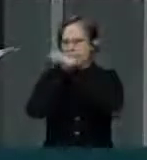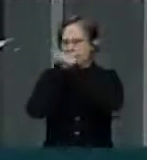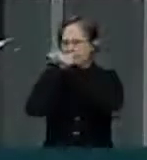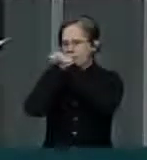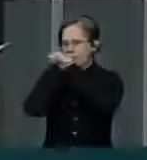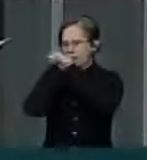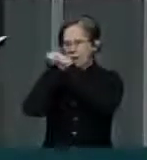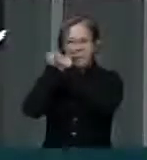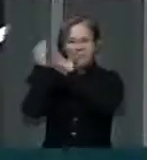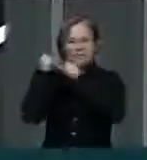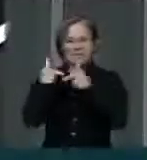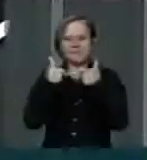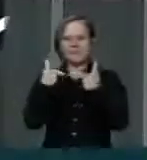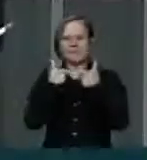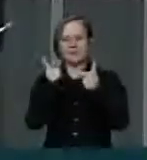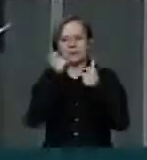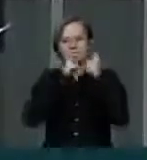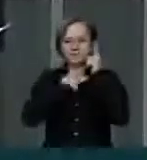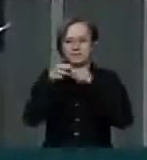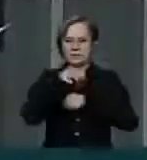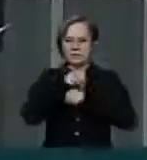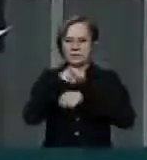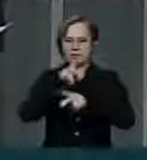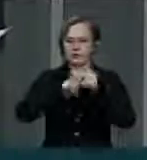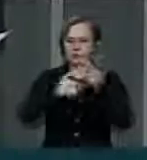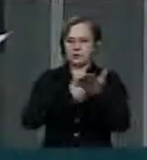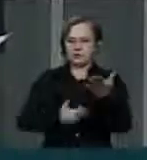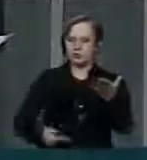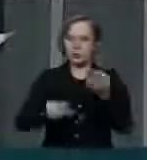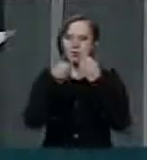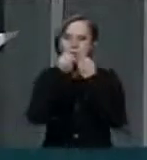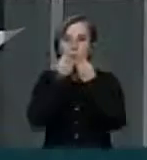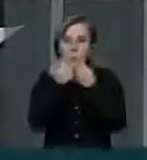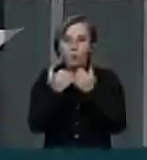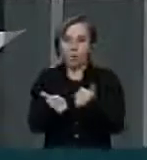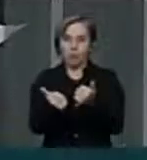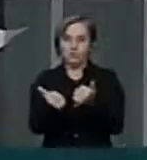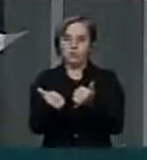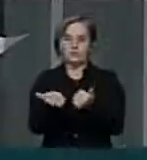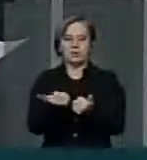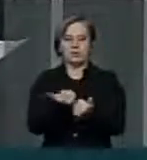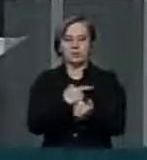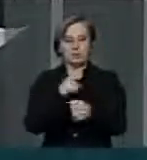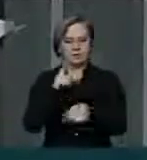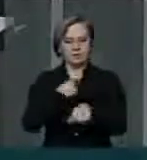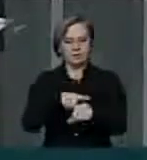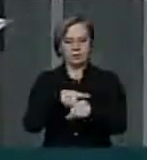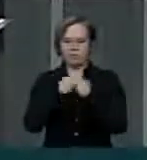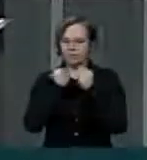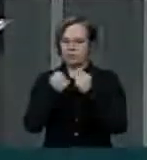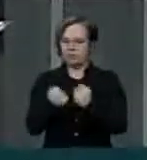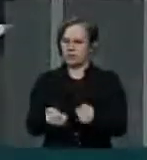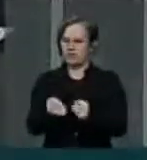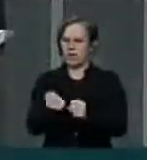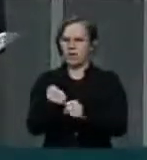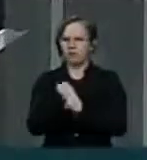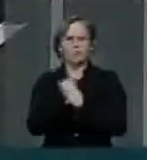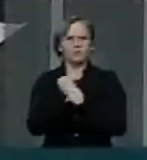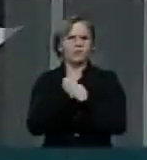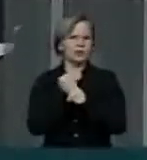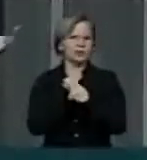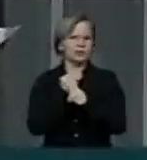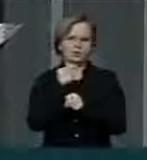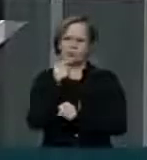luta pelo transporte público de qualidade, ela teve um momento muito pesado no fim dos